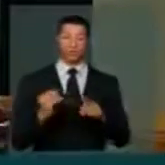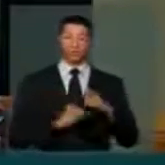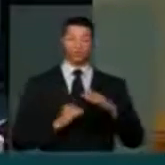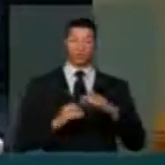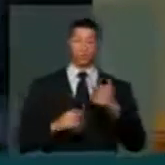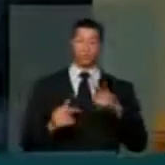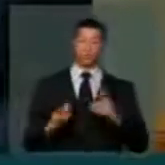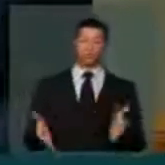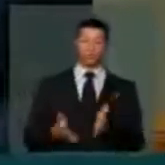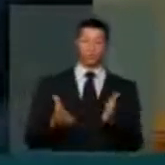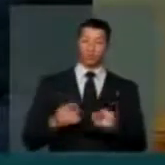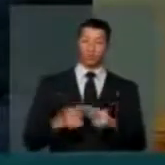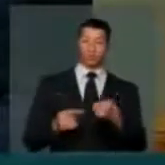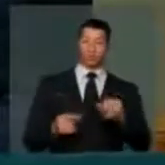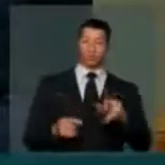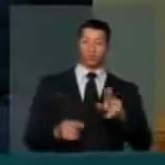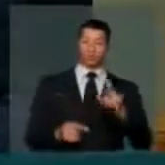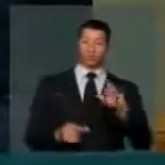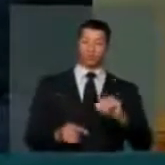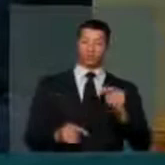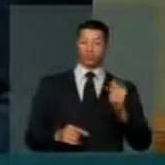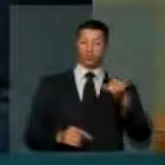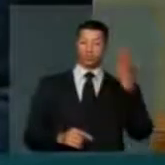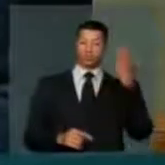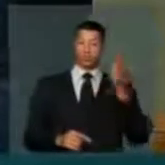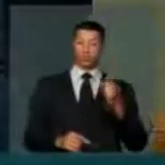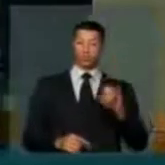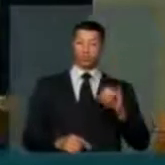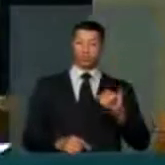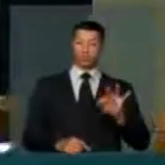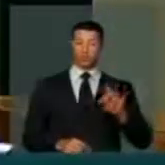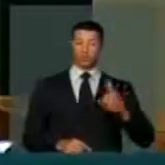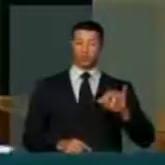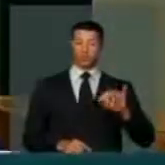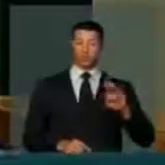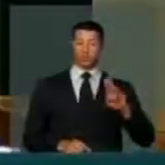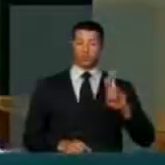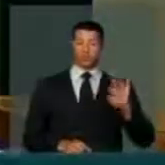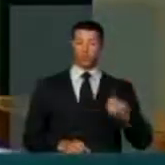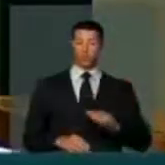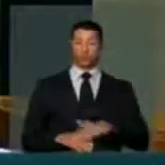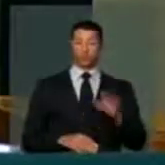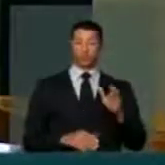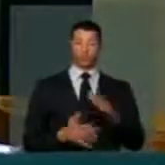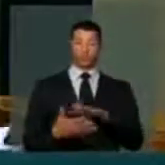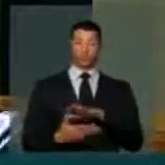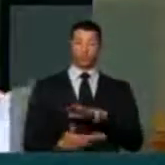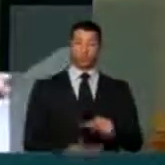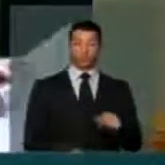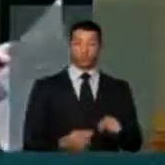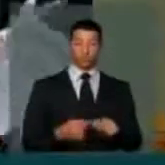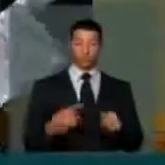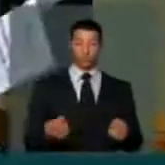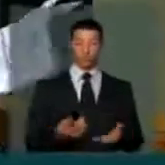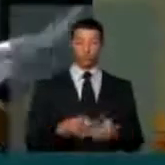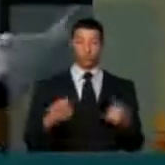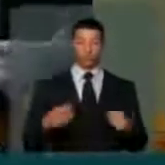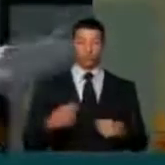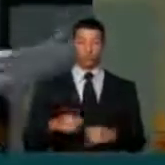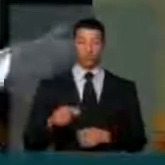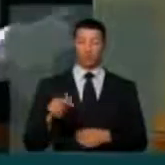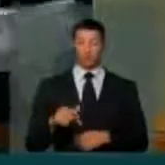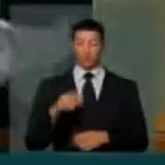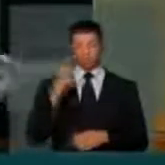tem incentivo, porque o juro é alto, porque a carga tributária é uma das maiores do mundo. Então nós precisamos